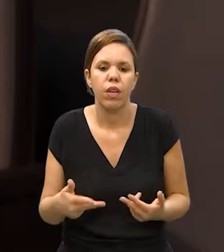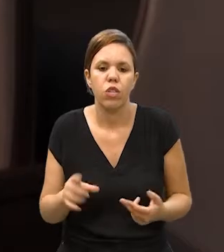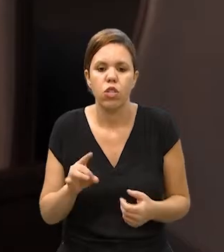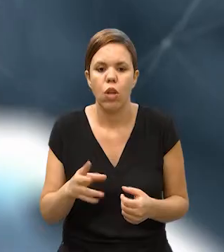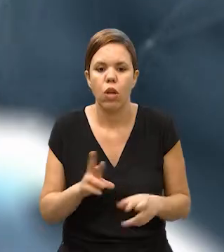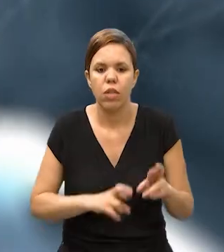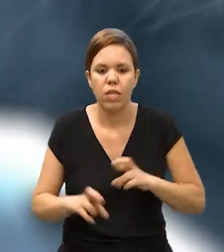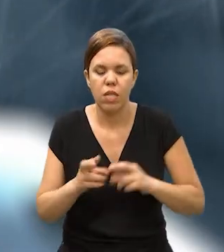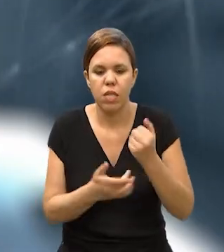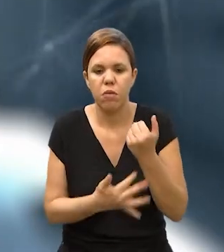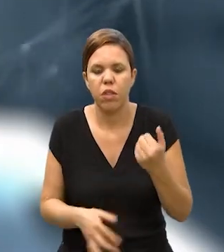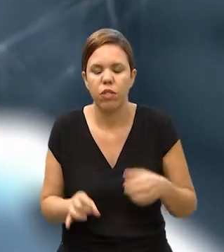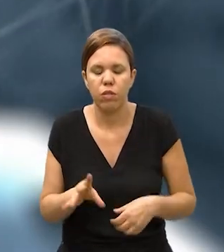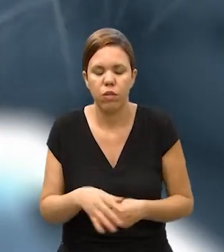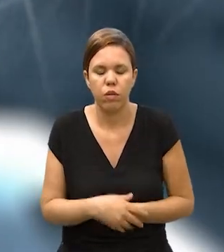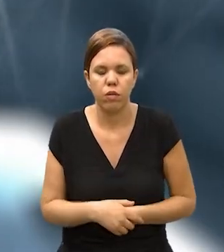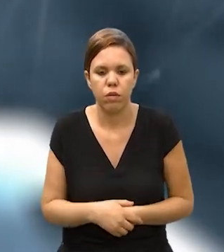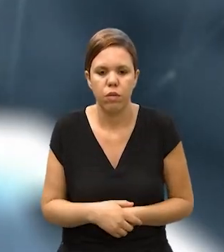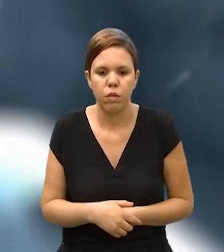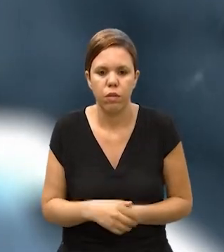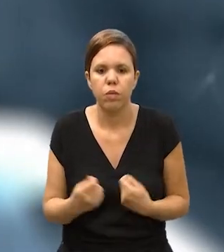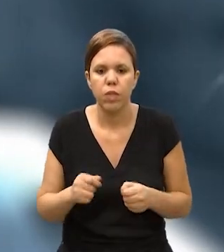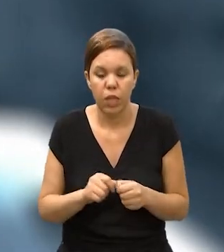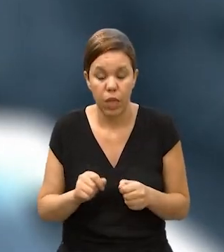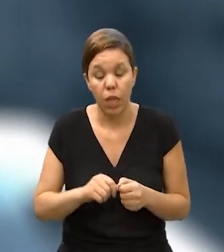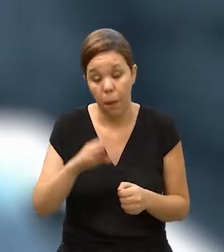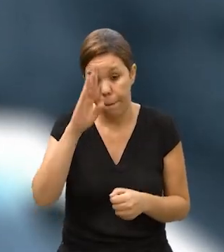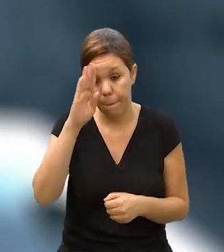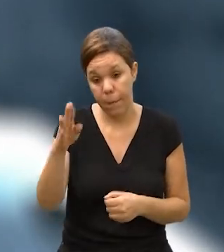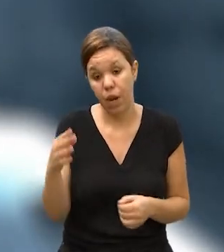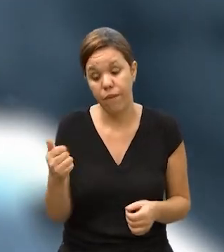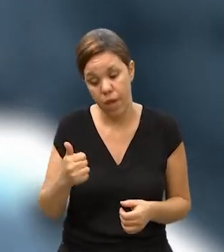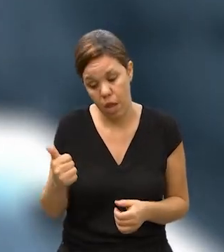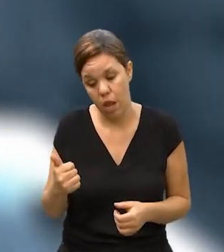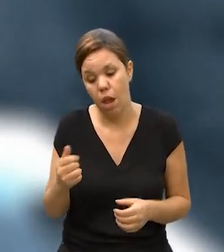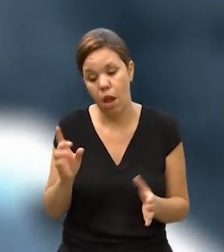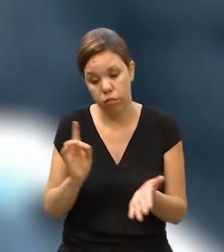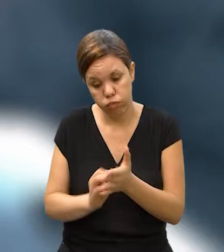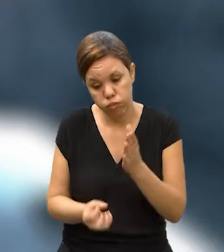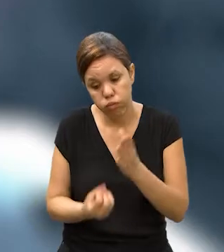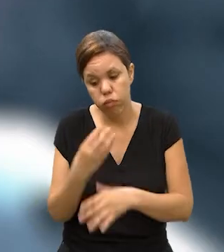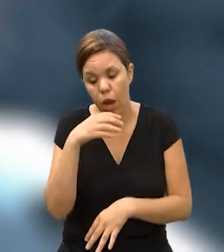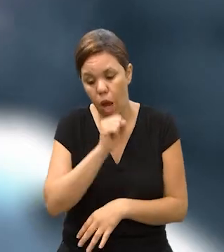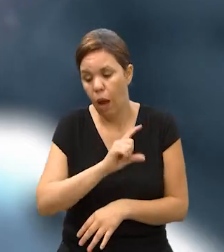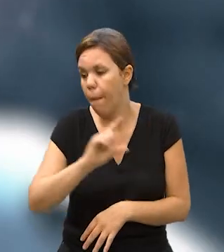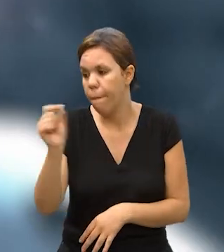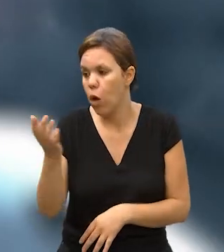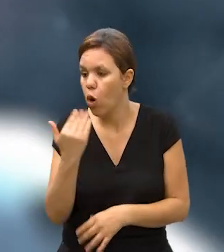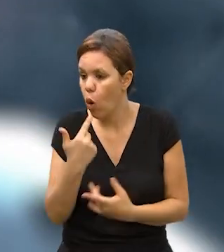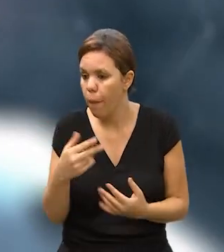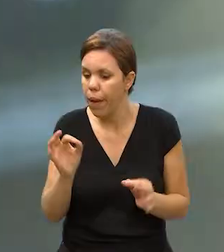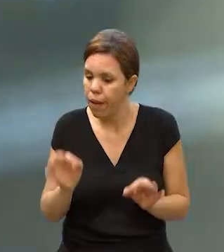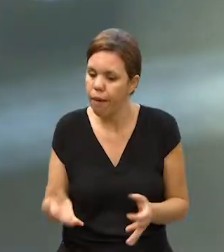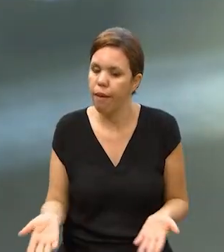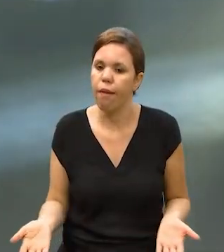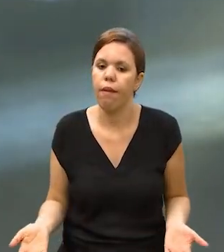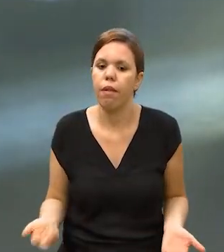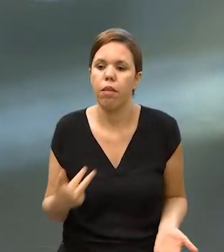de sangue, quando ele vai fazer o exame de sangue, ele tem que ter preferência para que seja realizado logo, para que ele não tenha